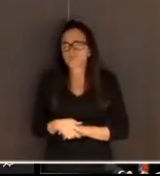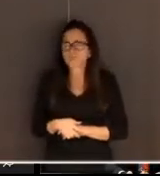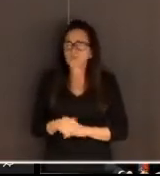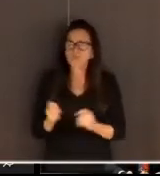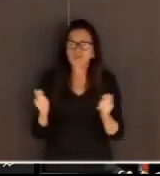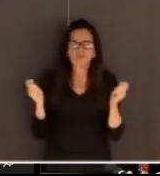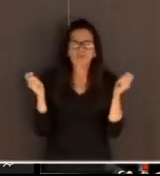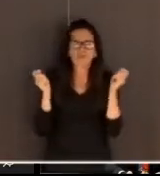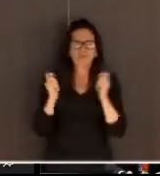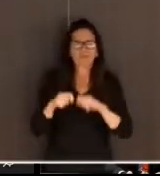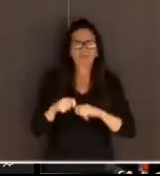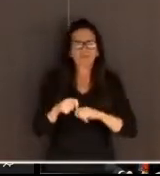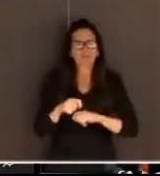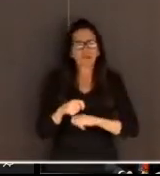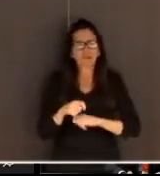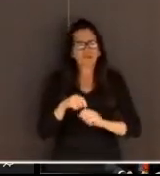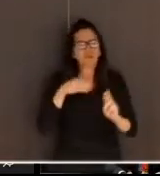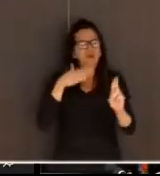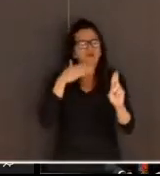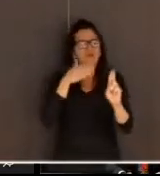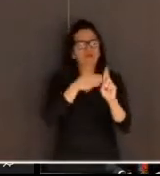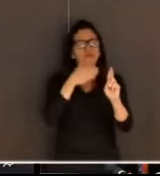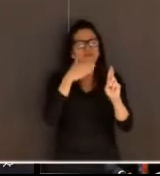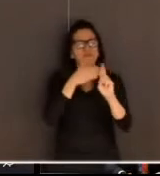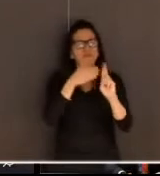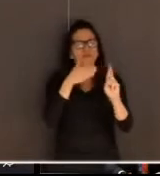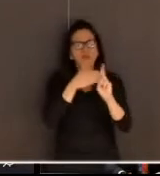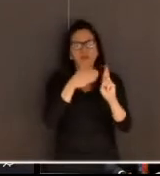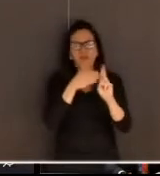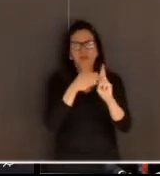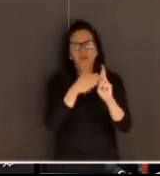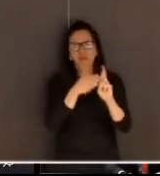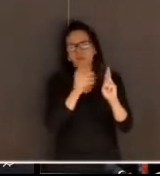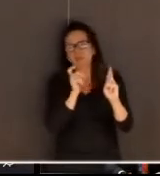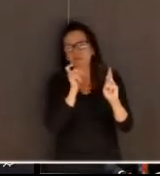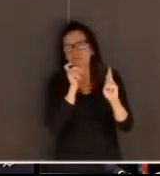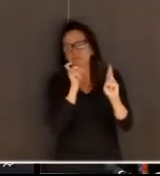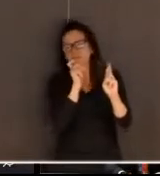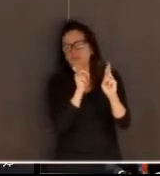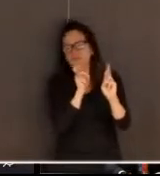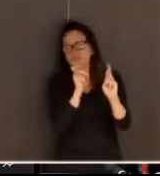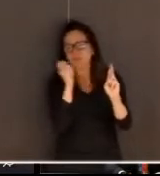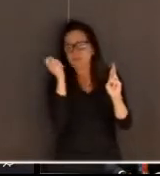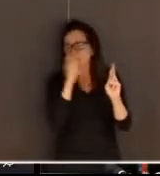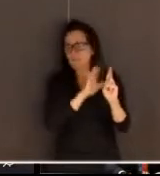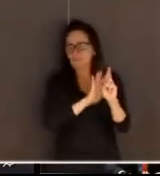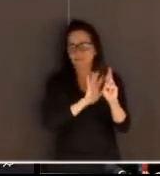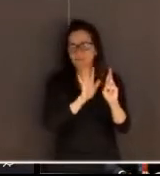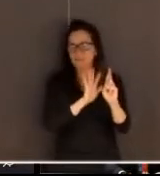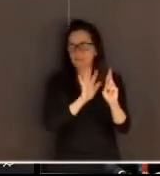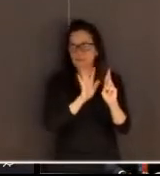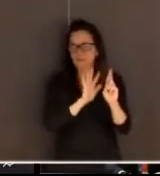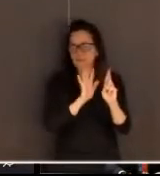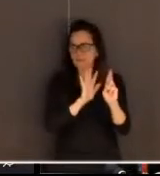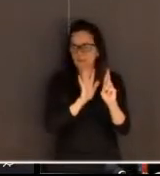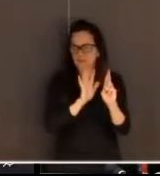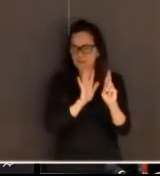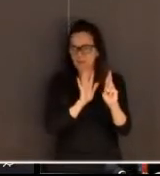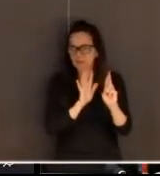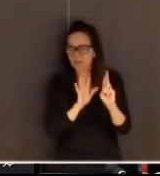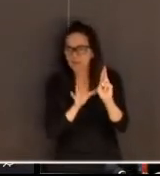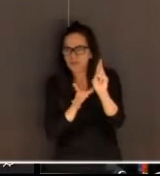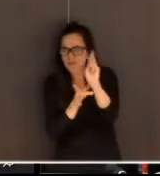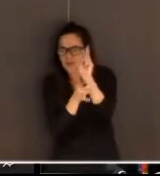possível fazer referência à pronúncia como argumento de autoridade, não é possível fazer referência a